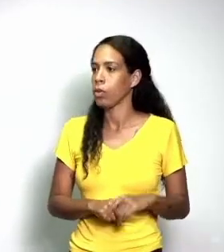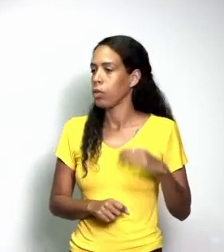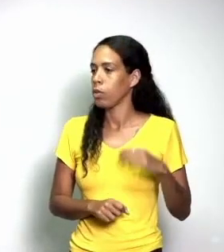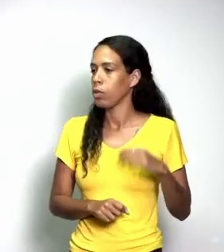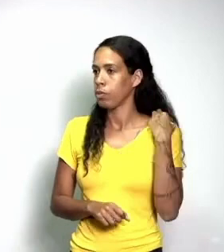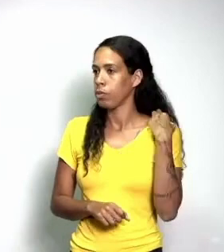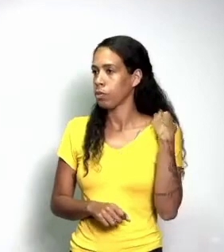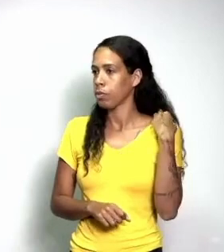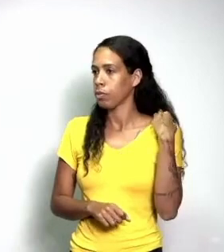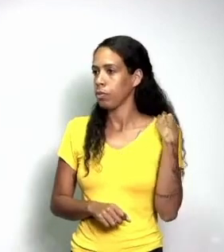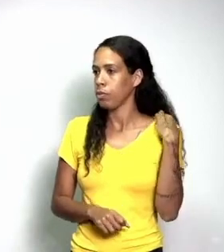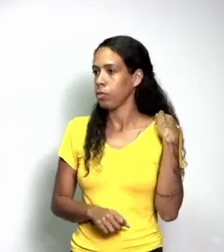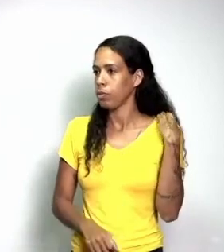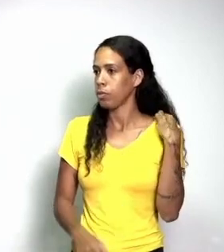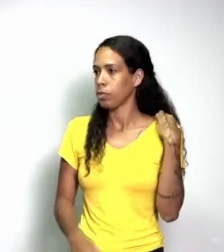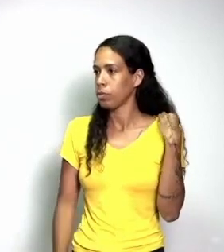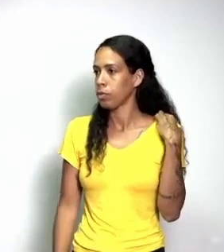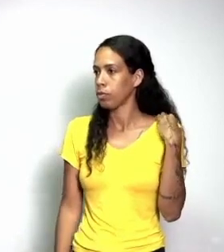Isso.